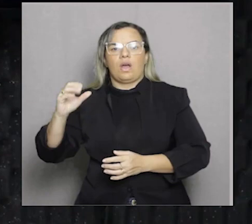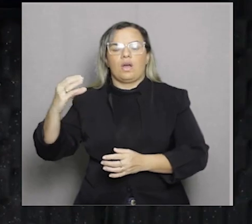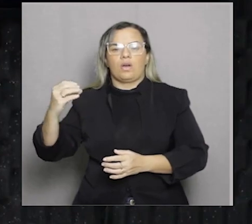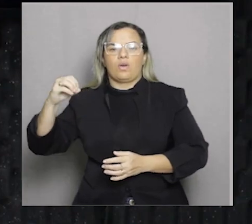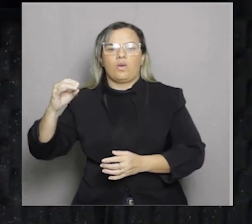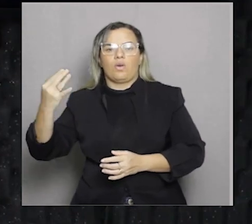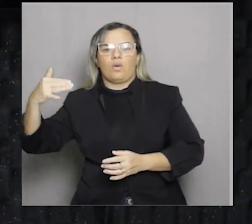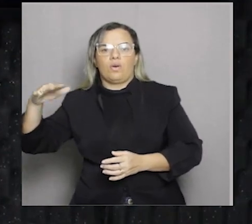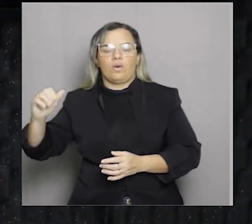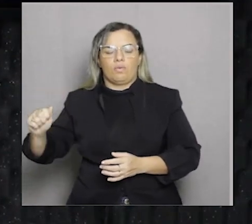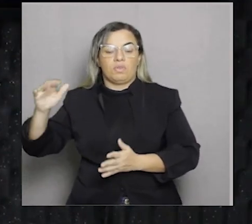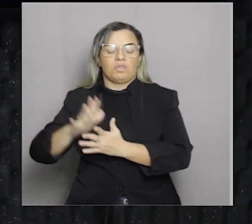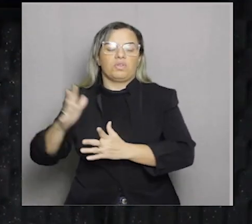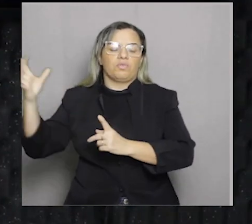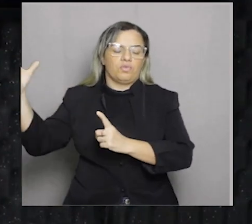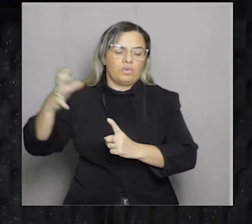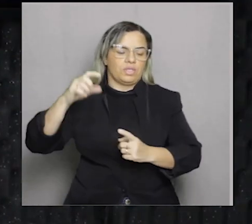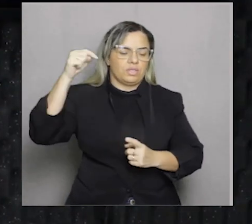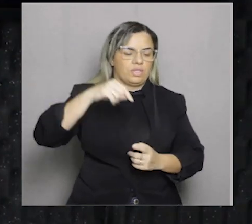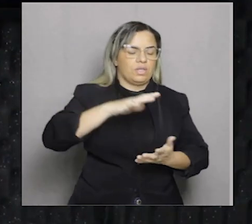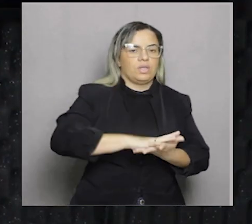influenciar este movimento.